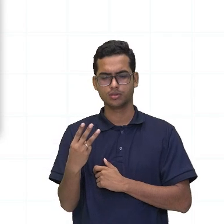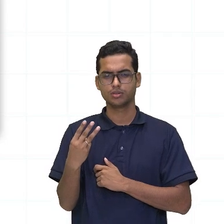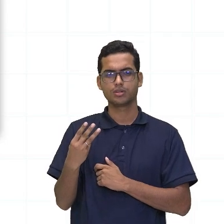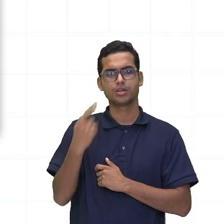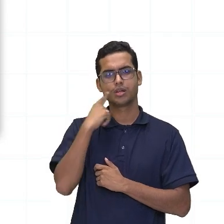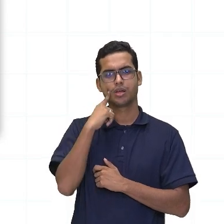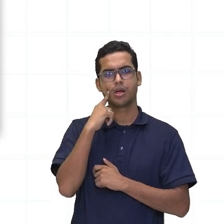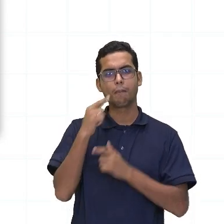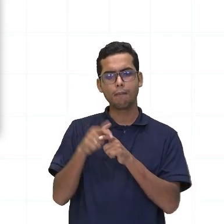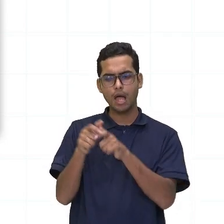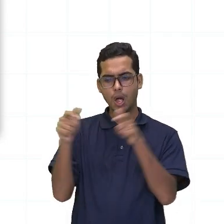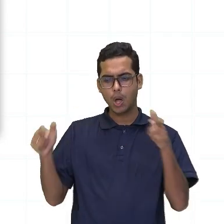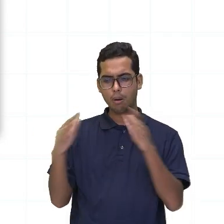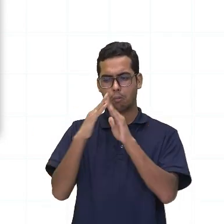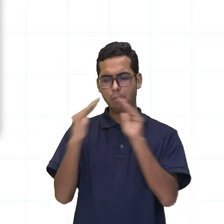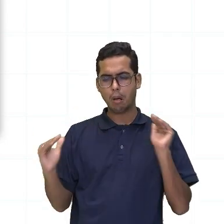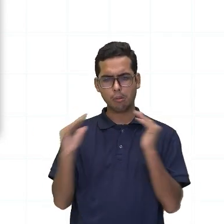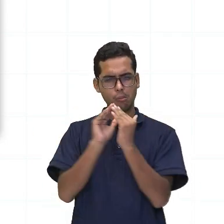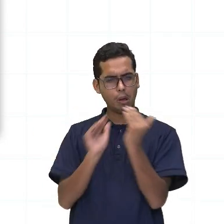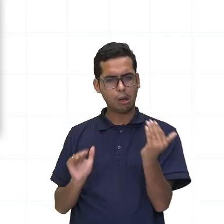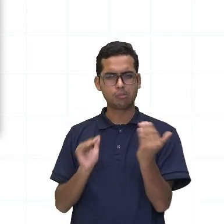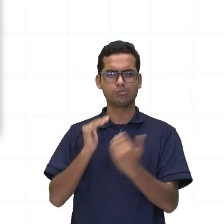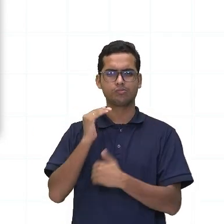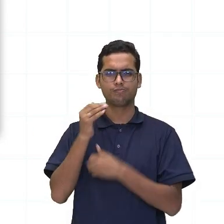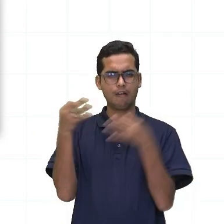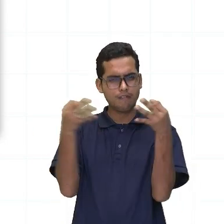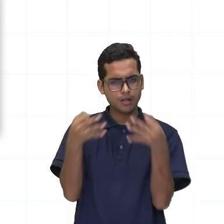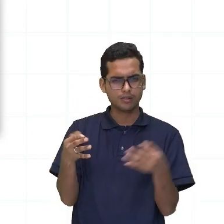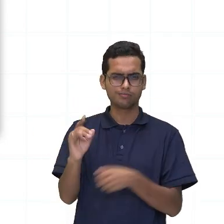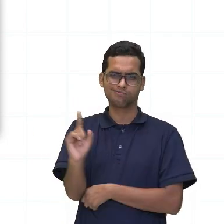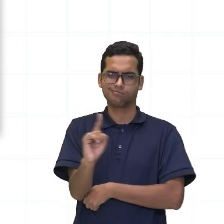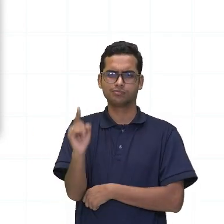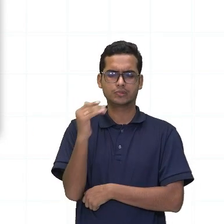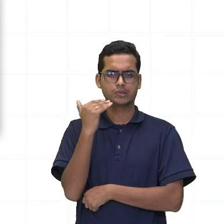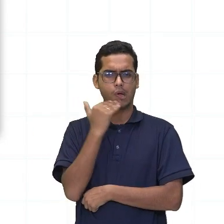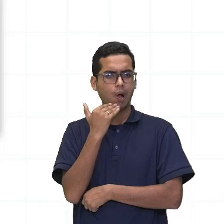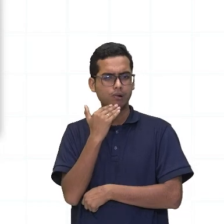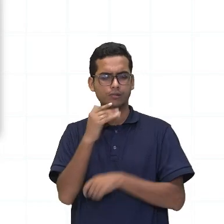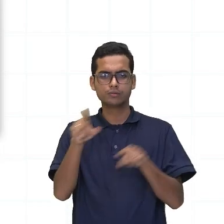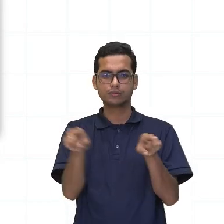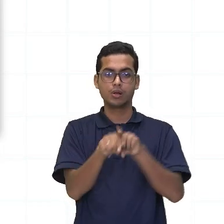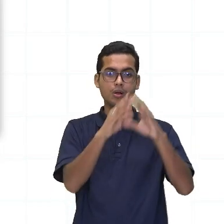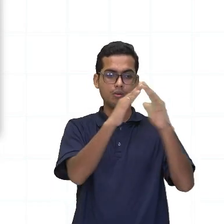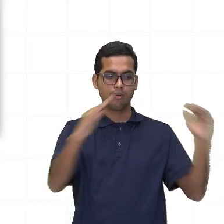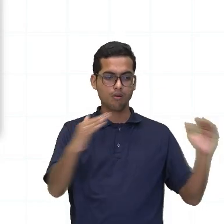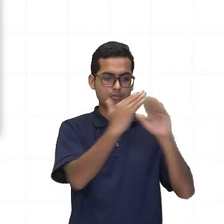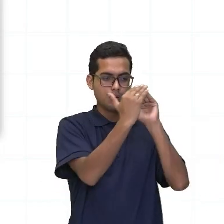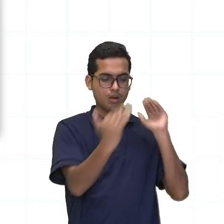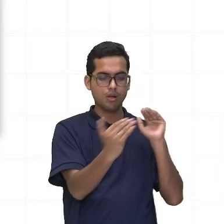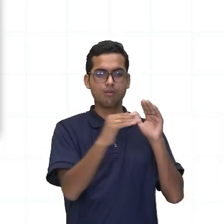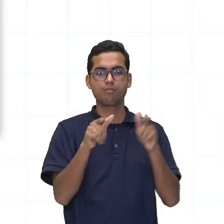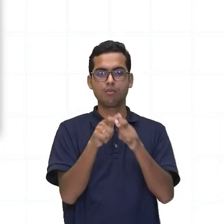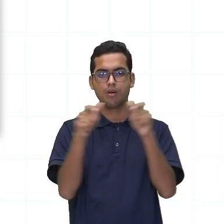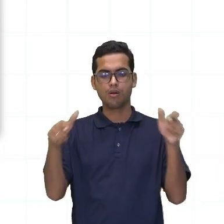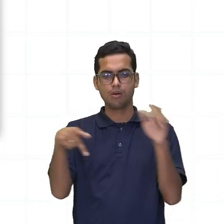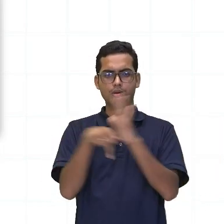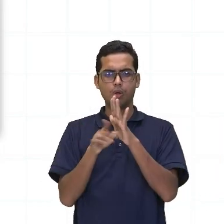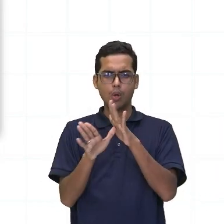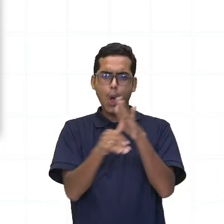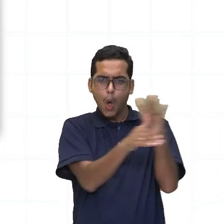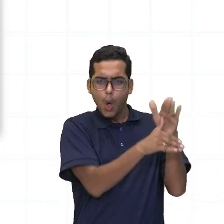de conservação. Por quê? Foram saqueadas, tá? Elas foram saqueadas porque geralmente os faraós,